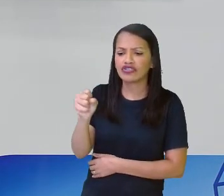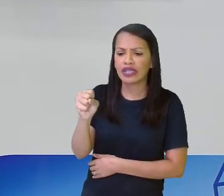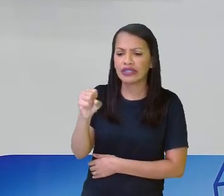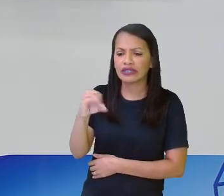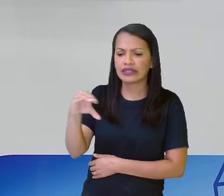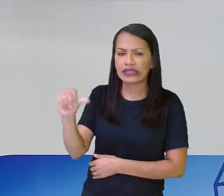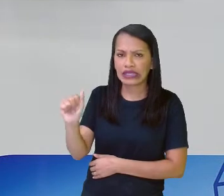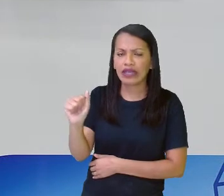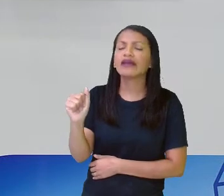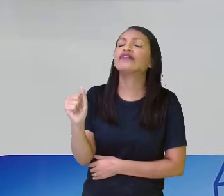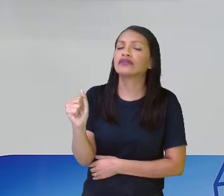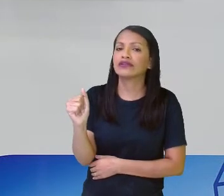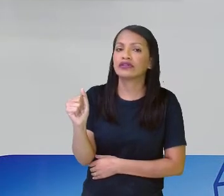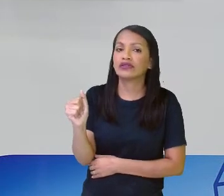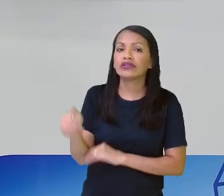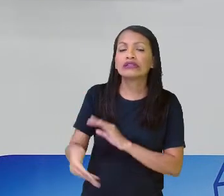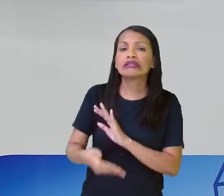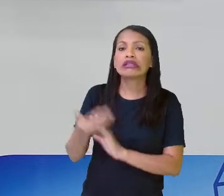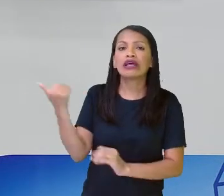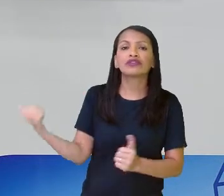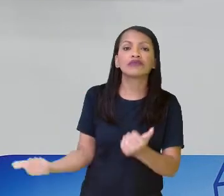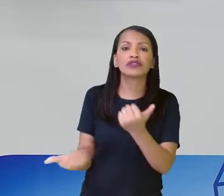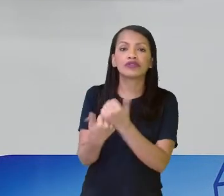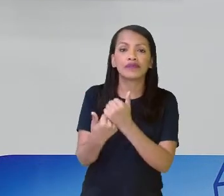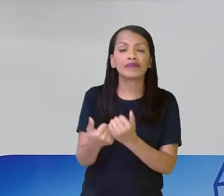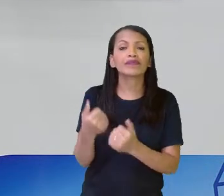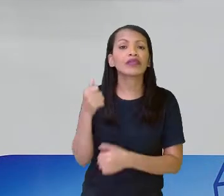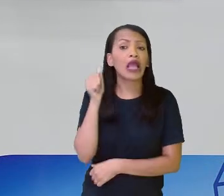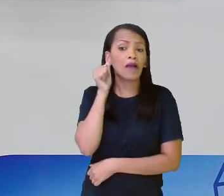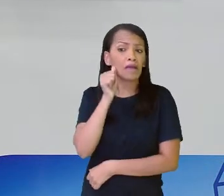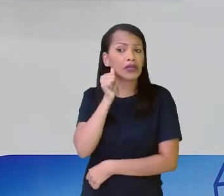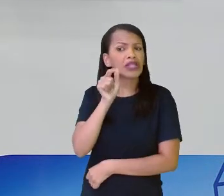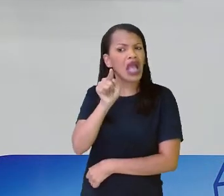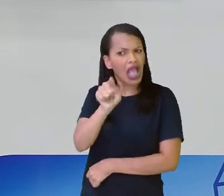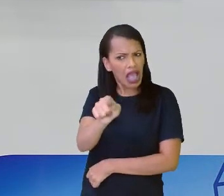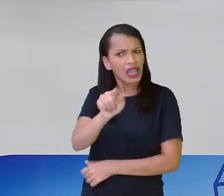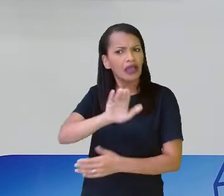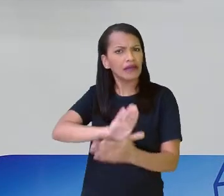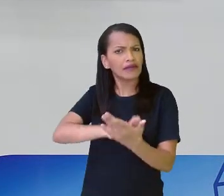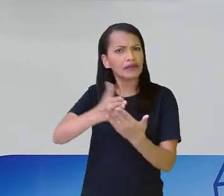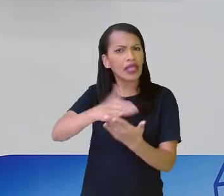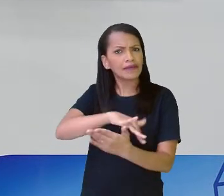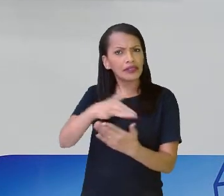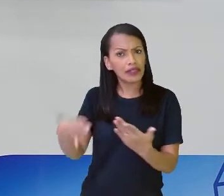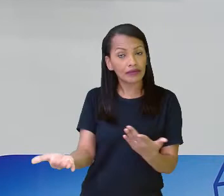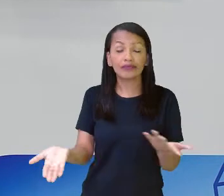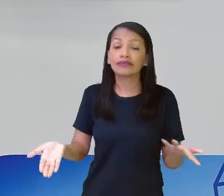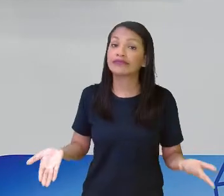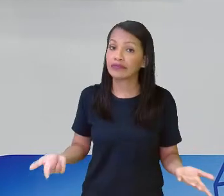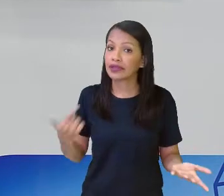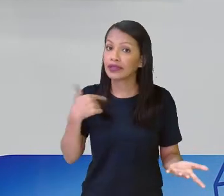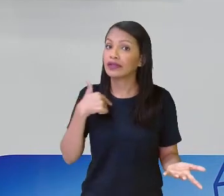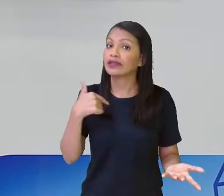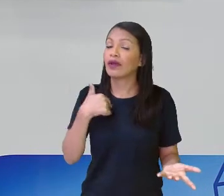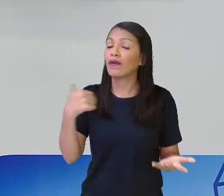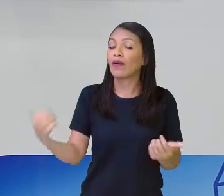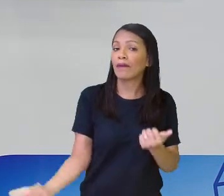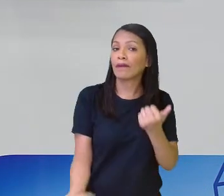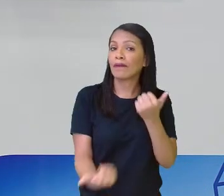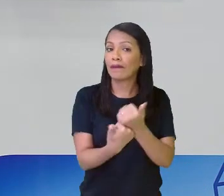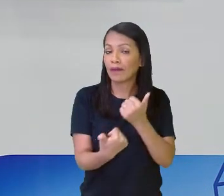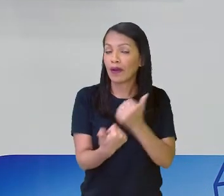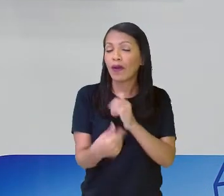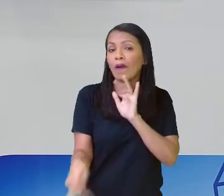substituir? Ela, isso mesmo. Ela é intérprete de Libras. Então, eu troquei o nome próprio